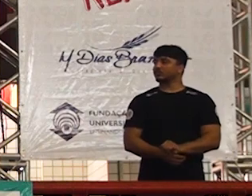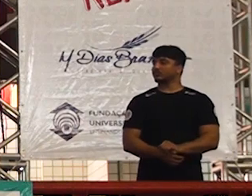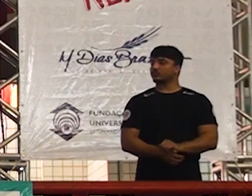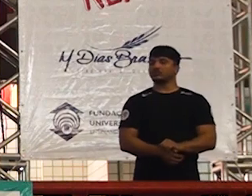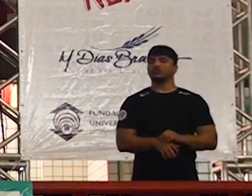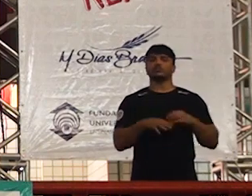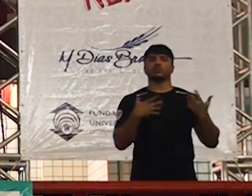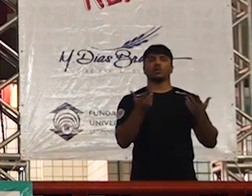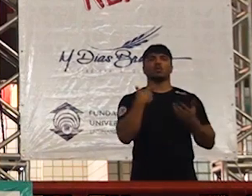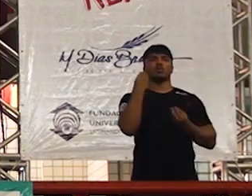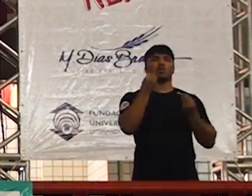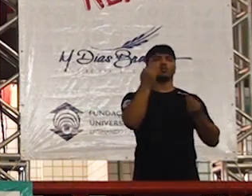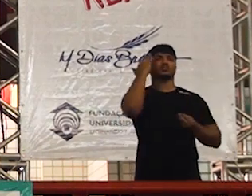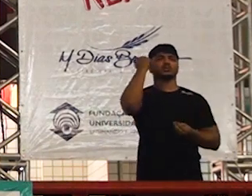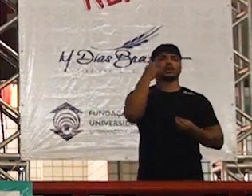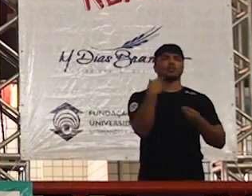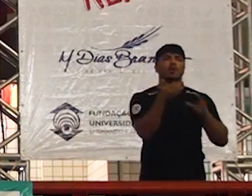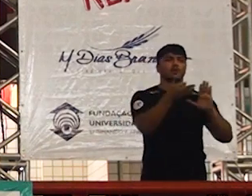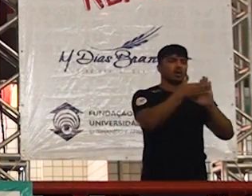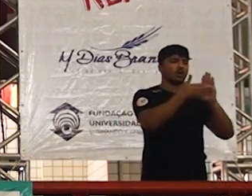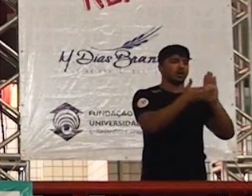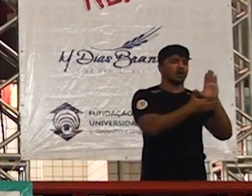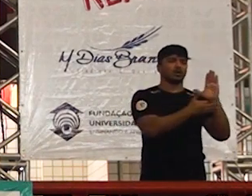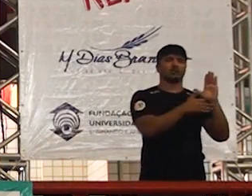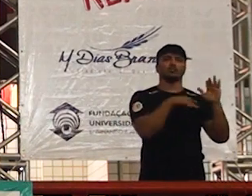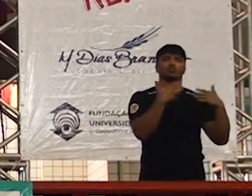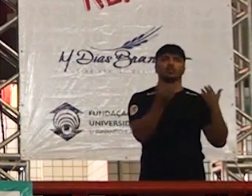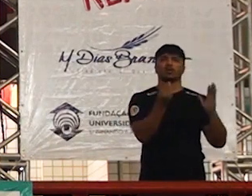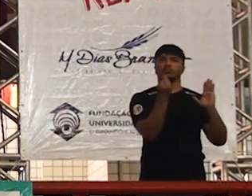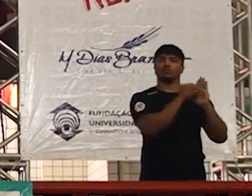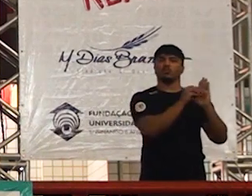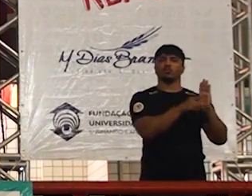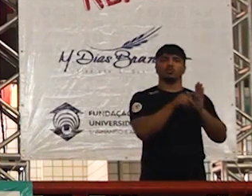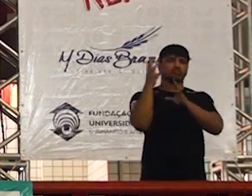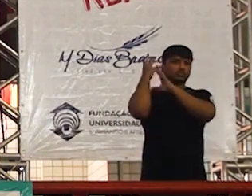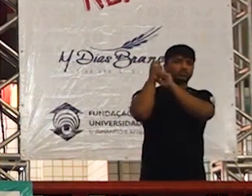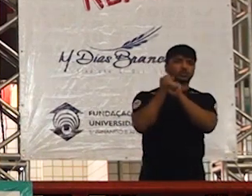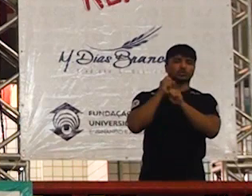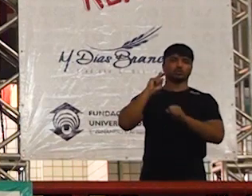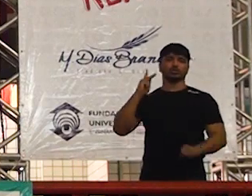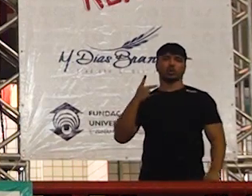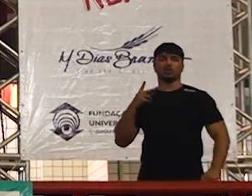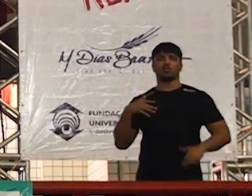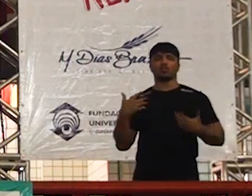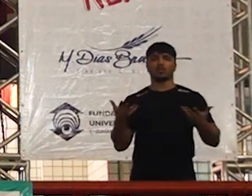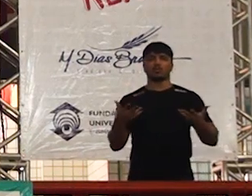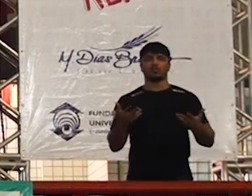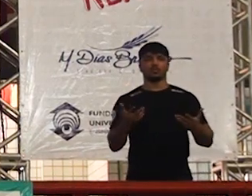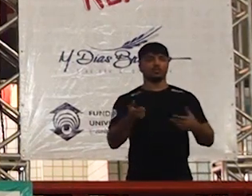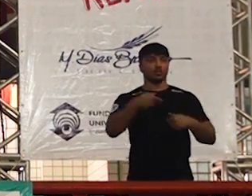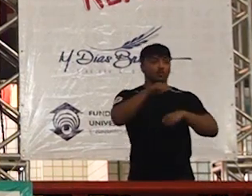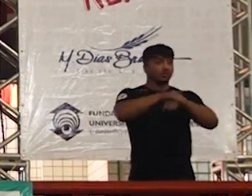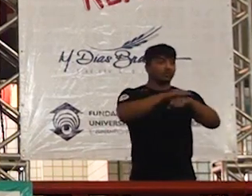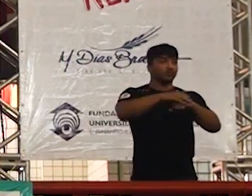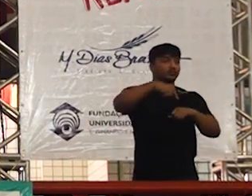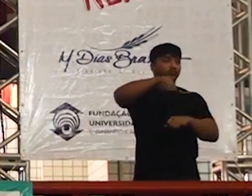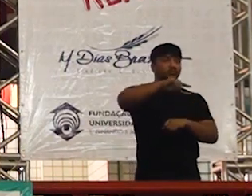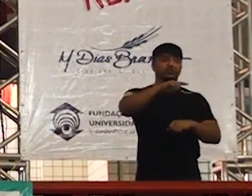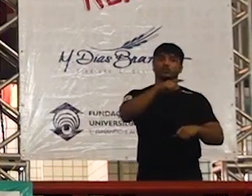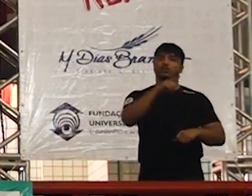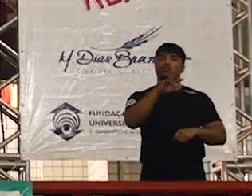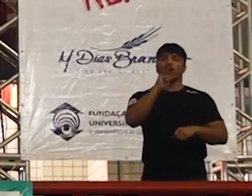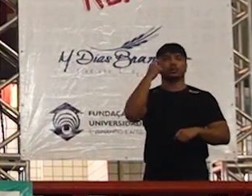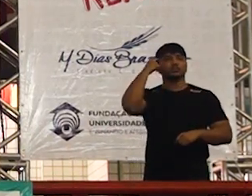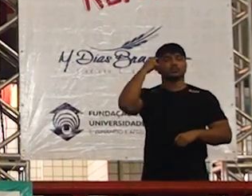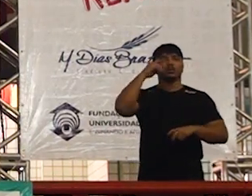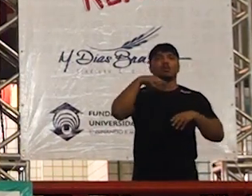Professor, como saber em qual parágrafo devemos colocar a alusão histórica? Gente, quem decide isso é o dono do texto.